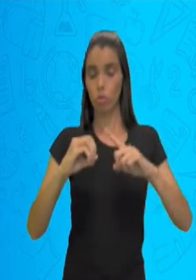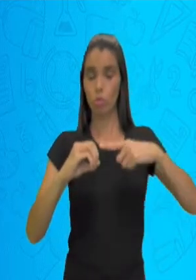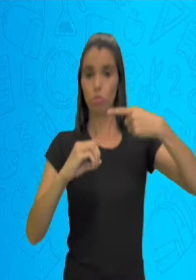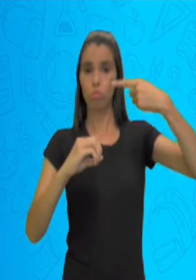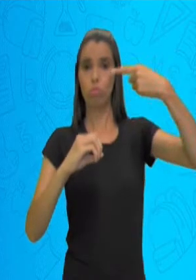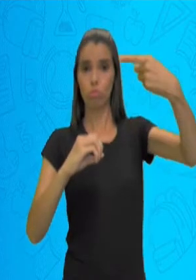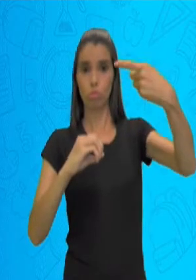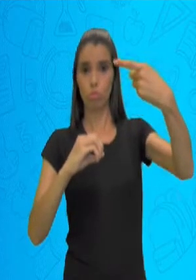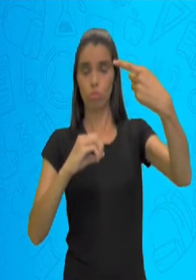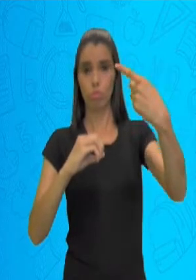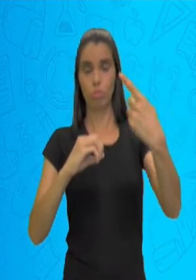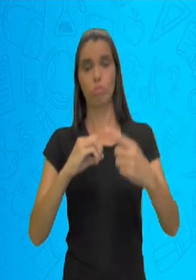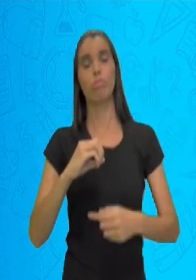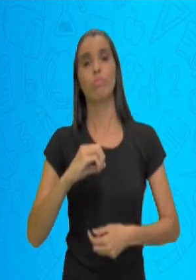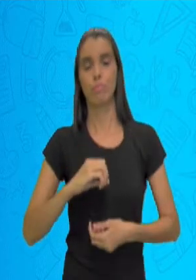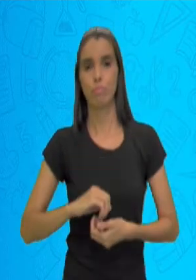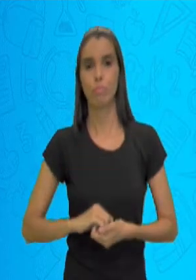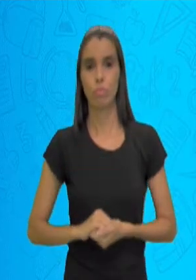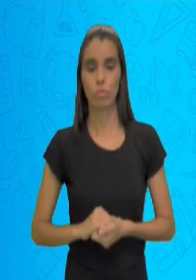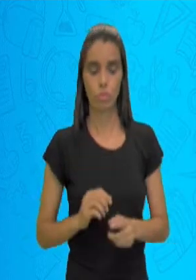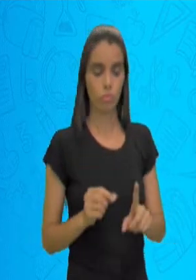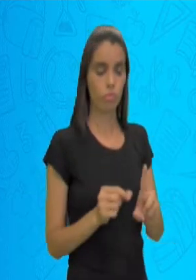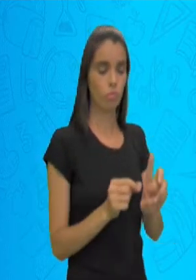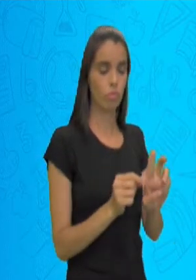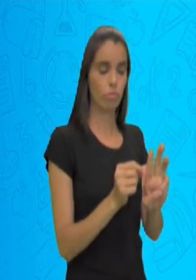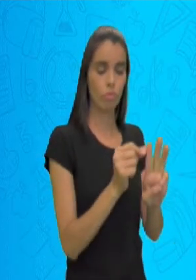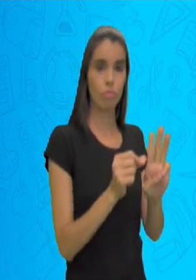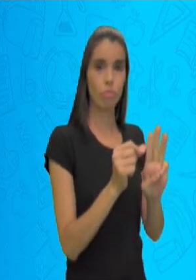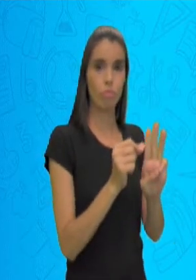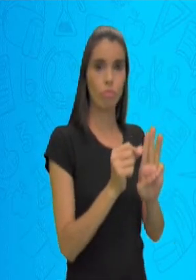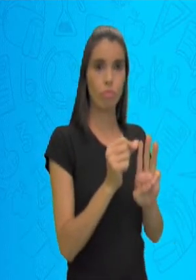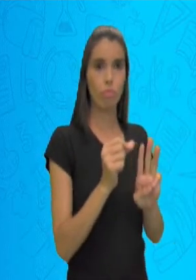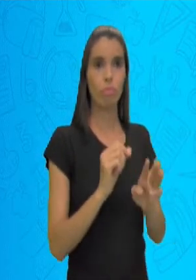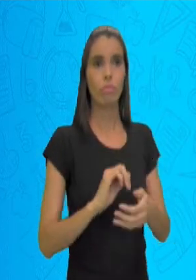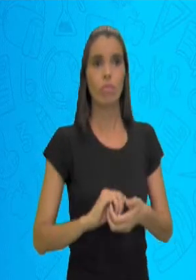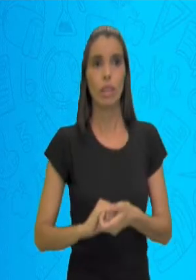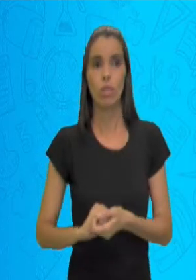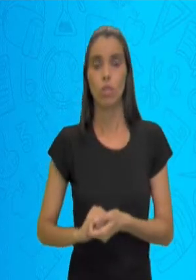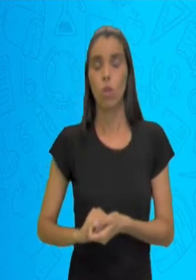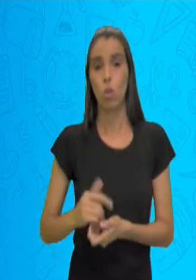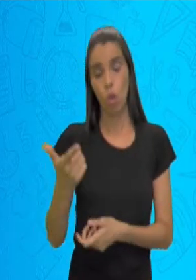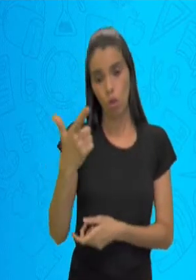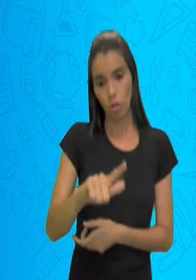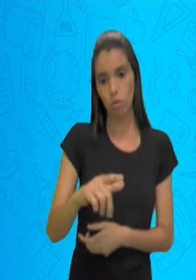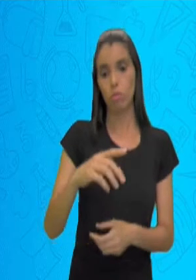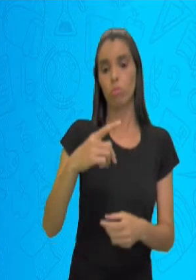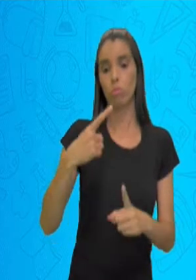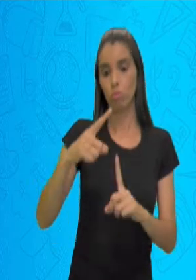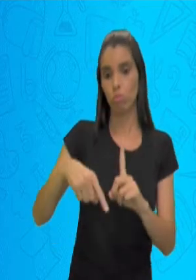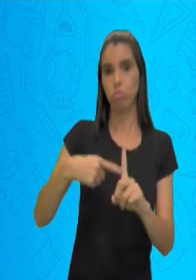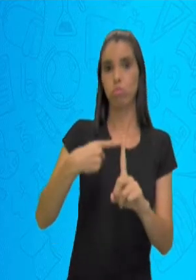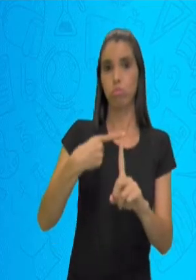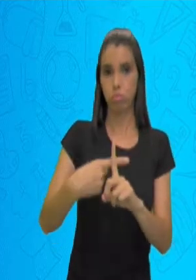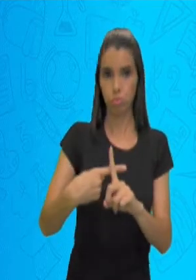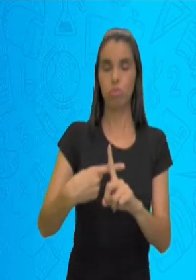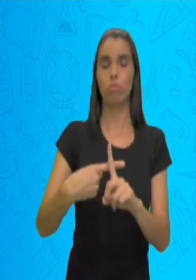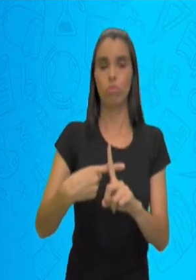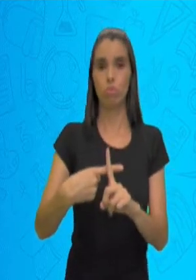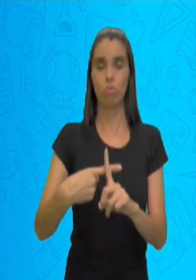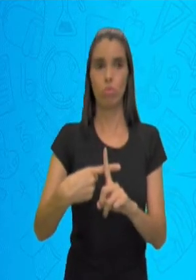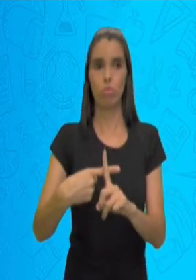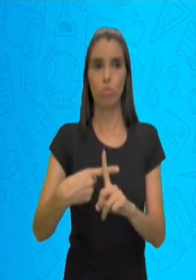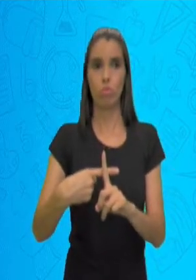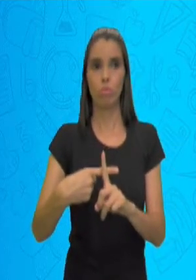e vou subir o 1 na centena. E vou somar de novo. Uma centena mais 9